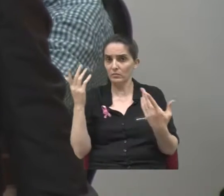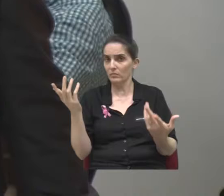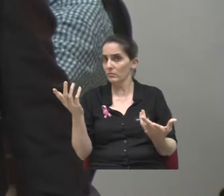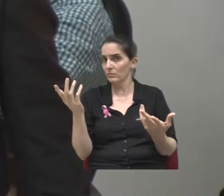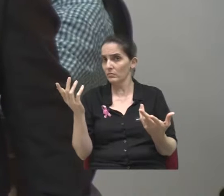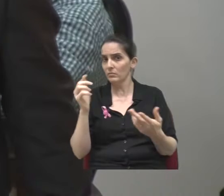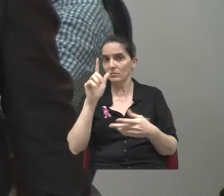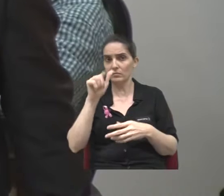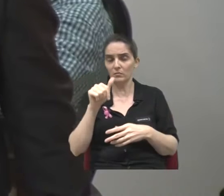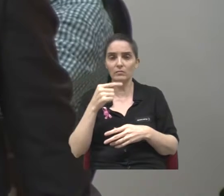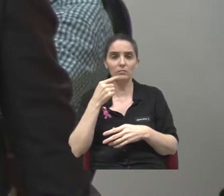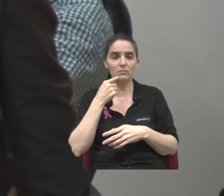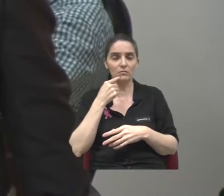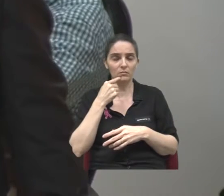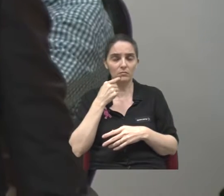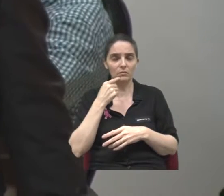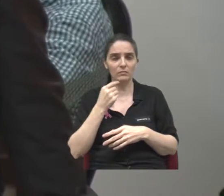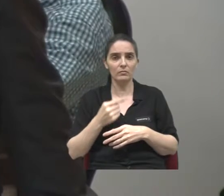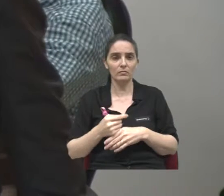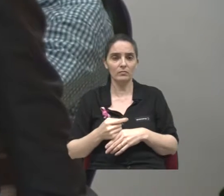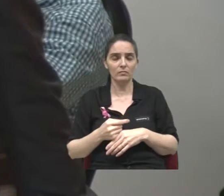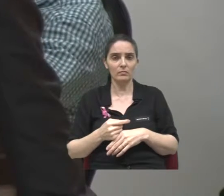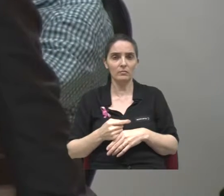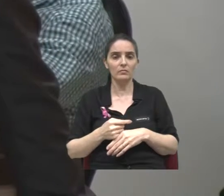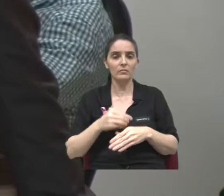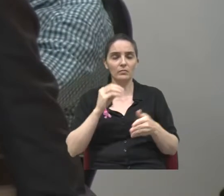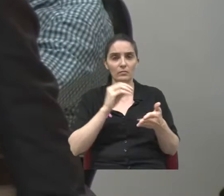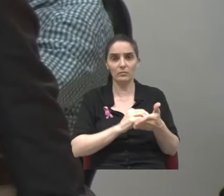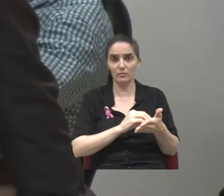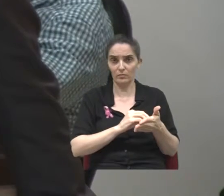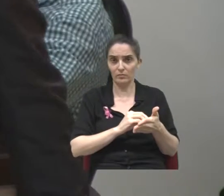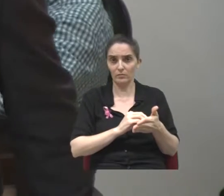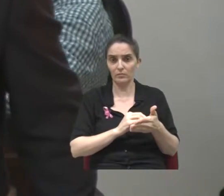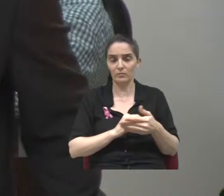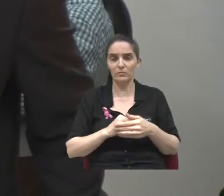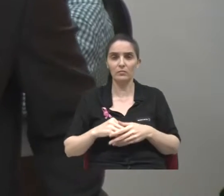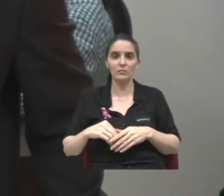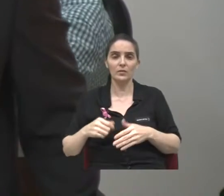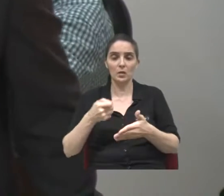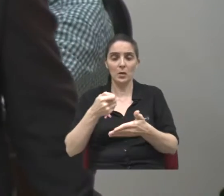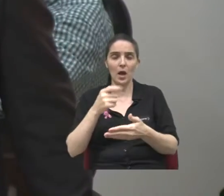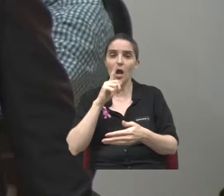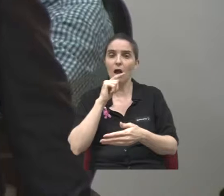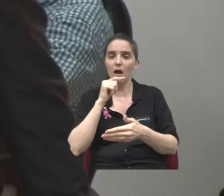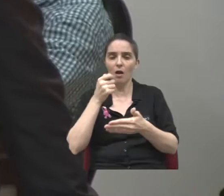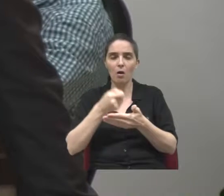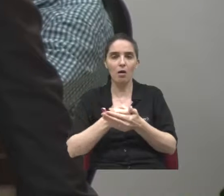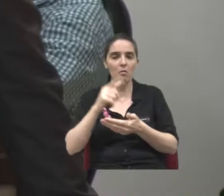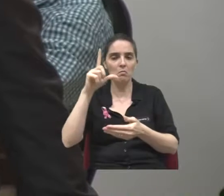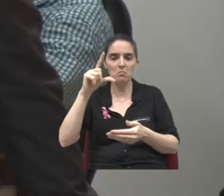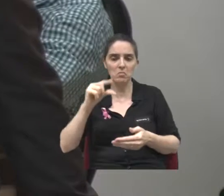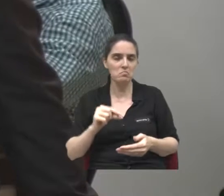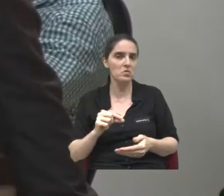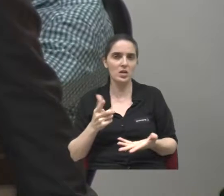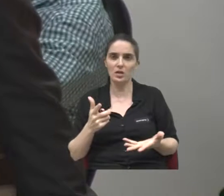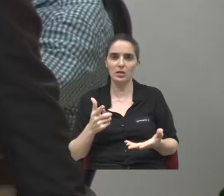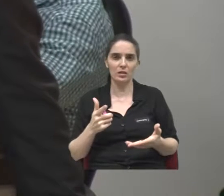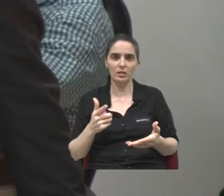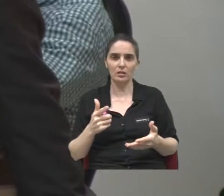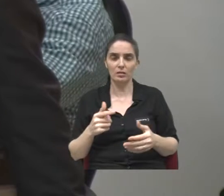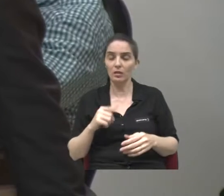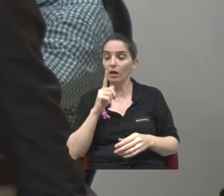ele nas minhas redes sociais. Ele falou que a nossa tarifa é uma das mais baratas. A religação é uma das mais baratas, é a mais cara